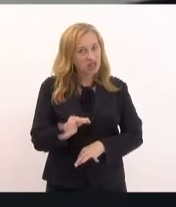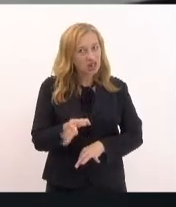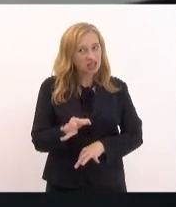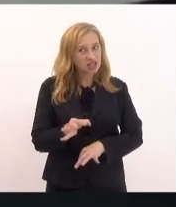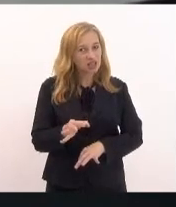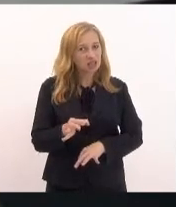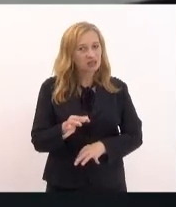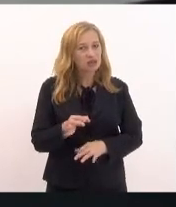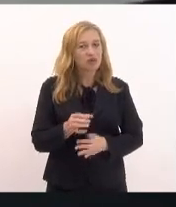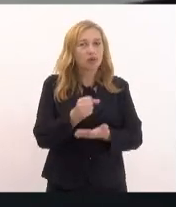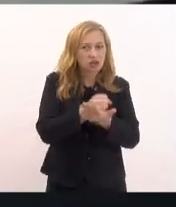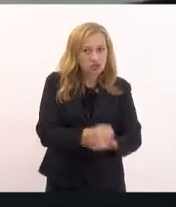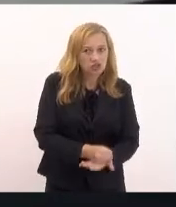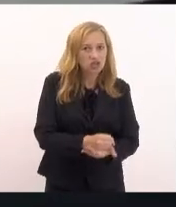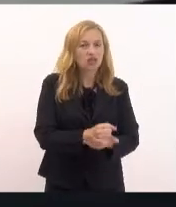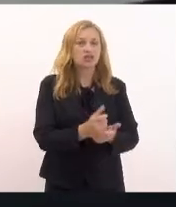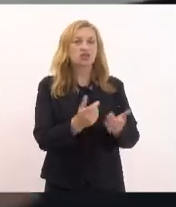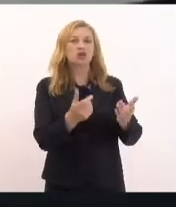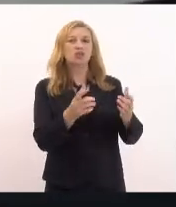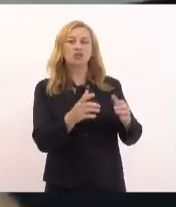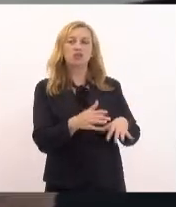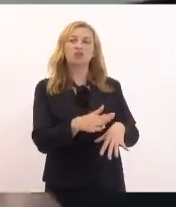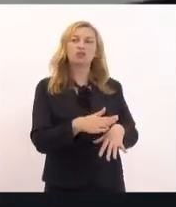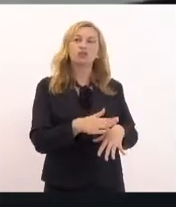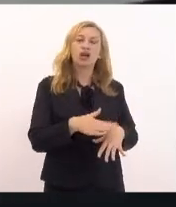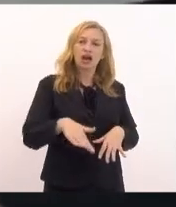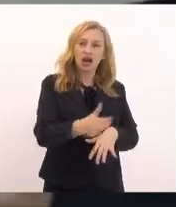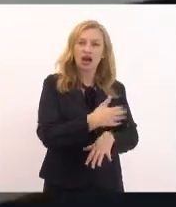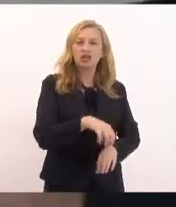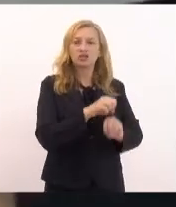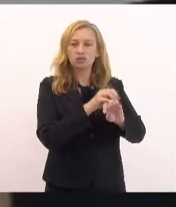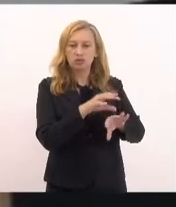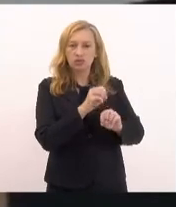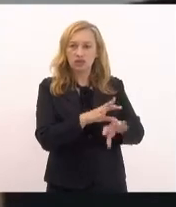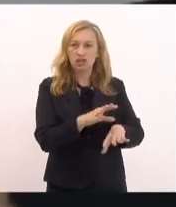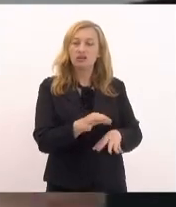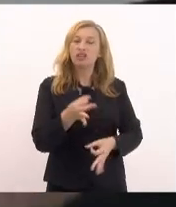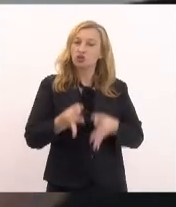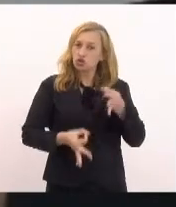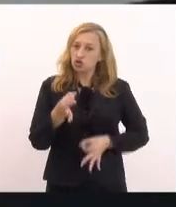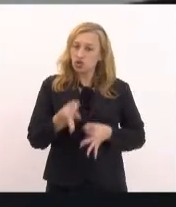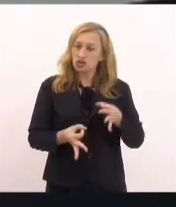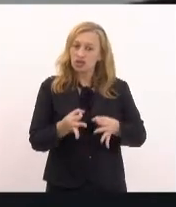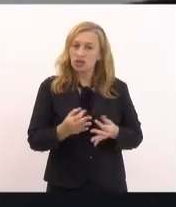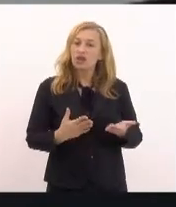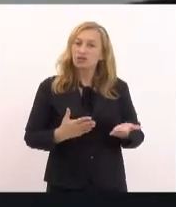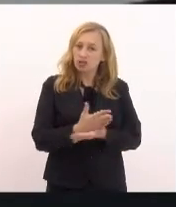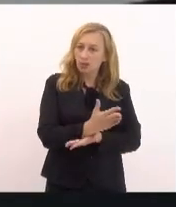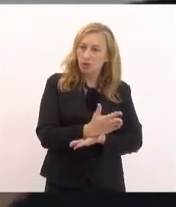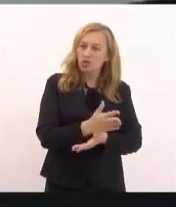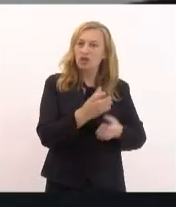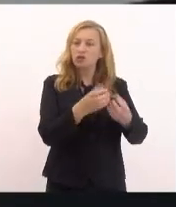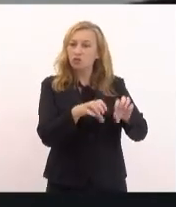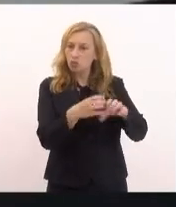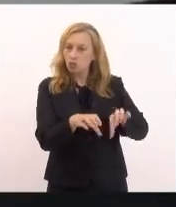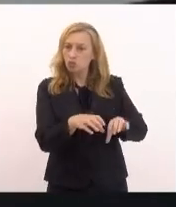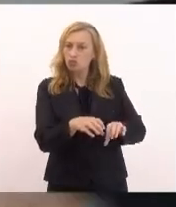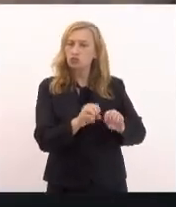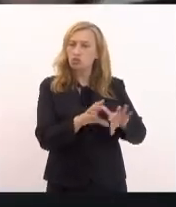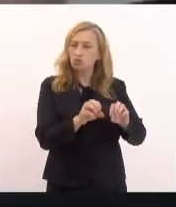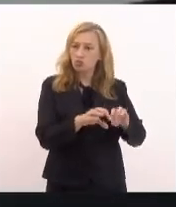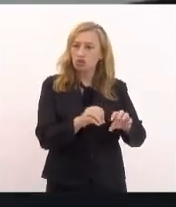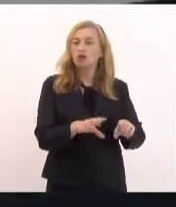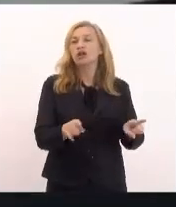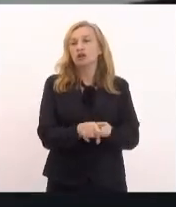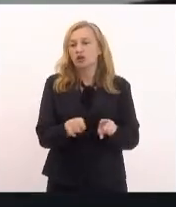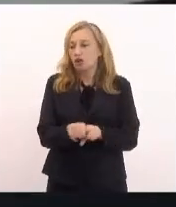rede e farão jus, né, aos concursados aprovados que aguardam a sua chance de ingressar no serviço público estadual e aos professores